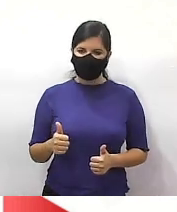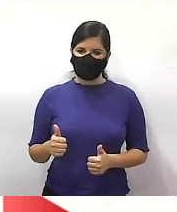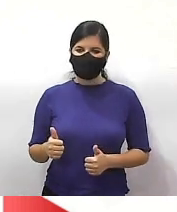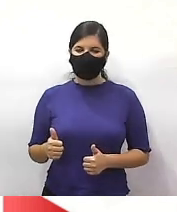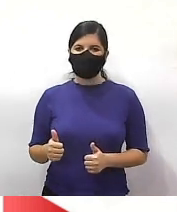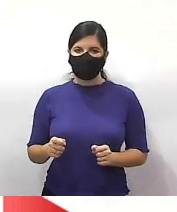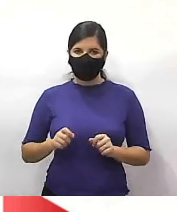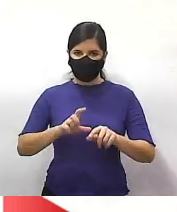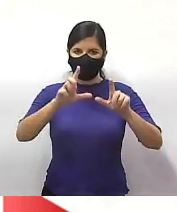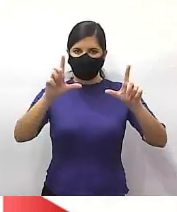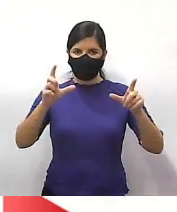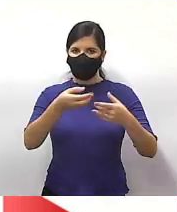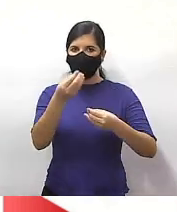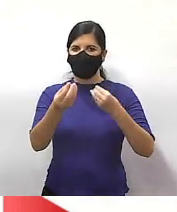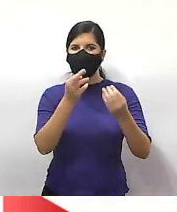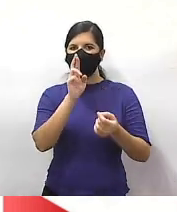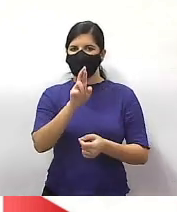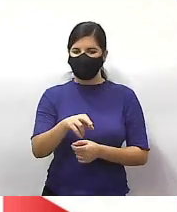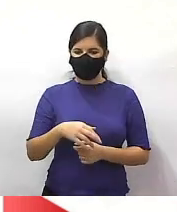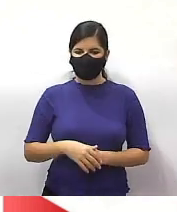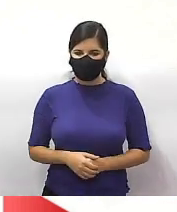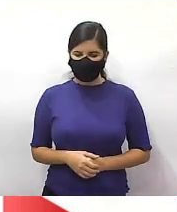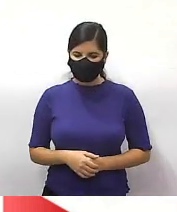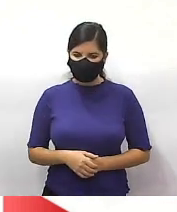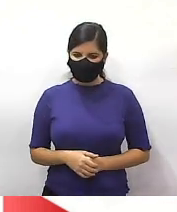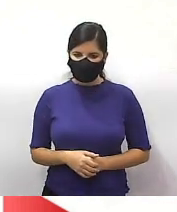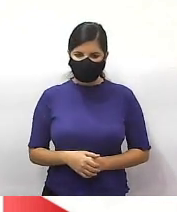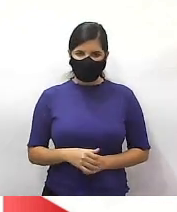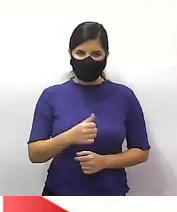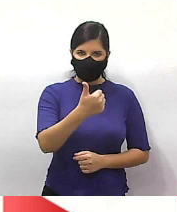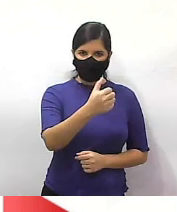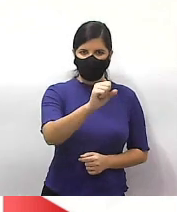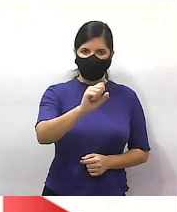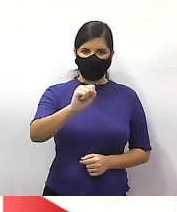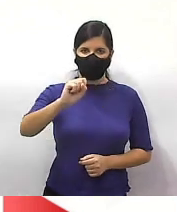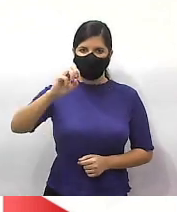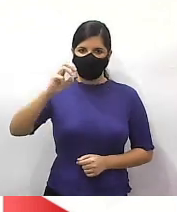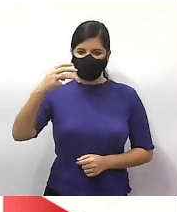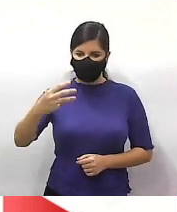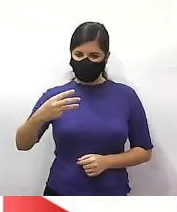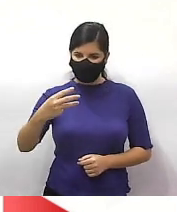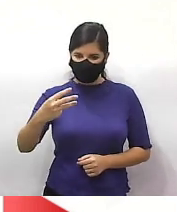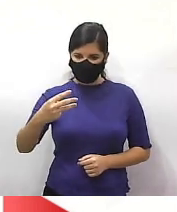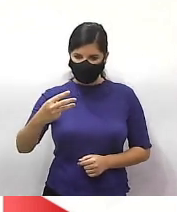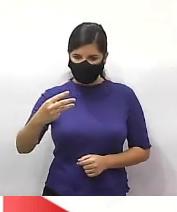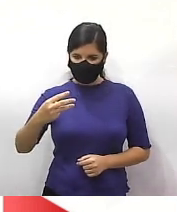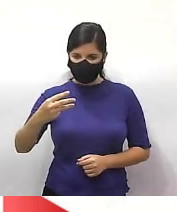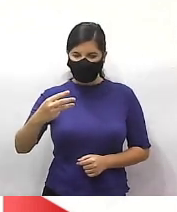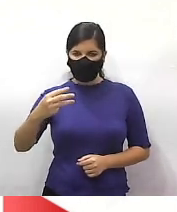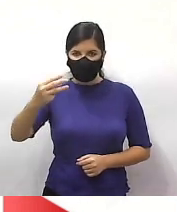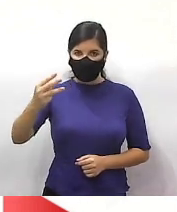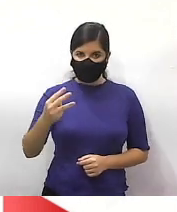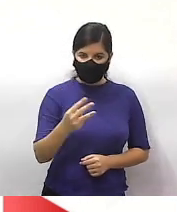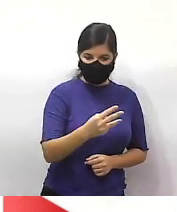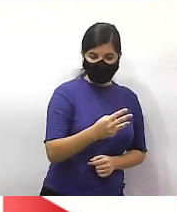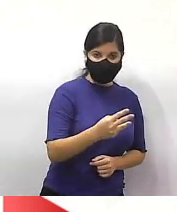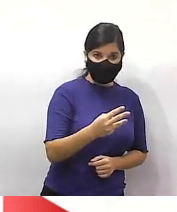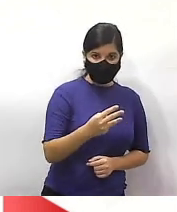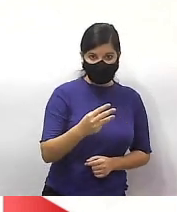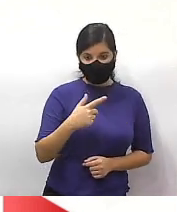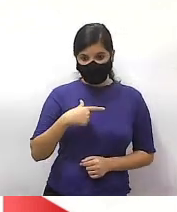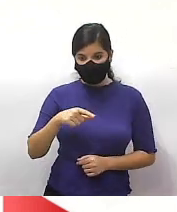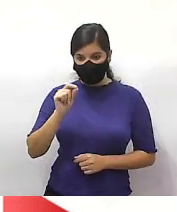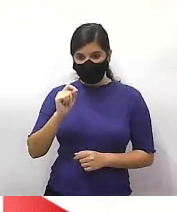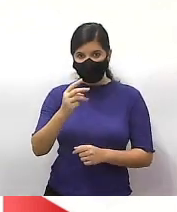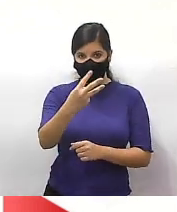o pessoal como que faz essa solução. Presta bem atenção. 1888, eu pego o último algarismo das unidades. Aí